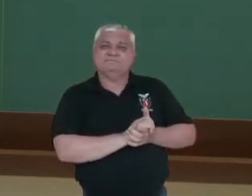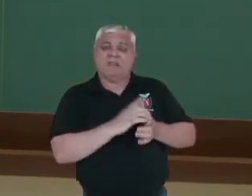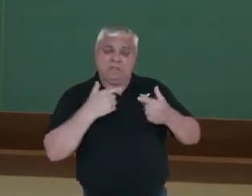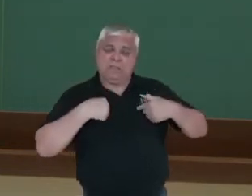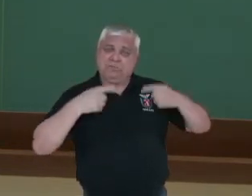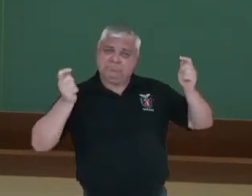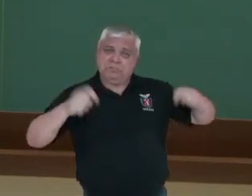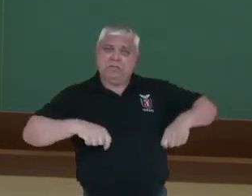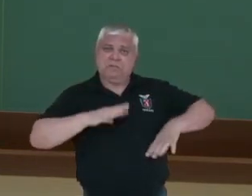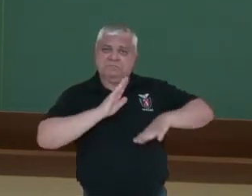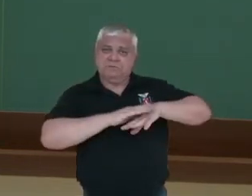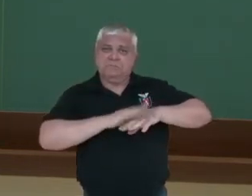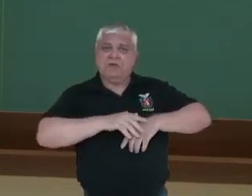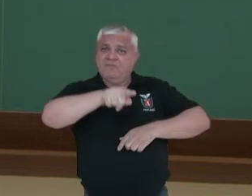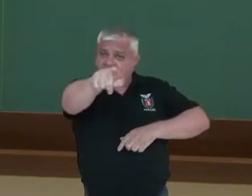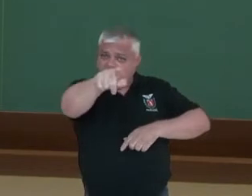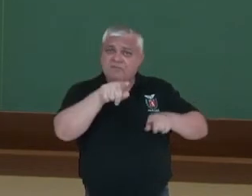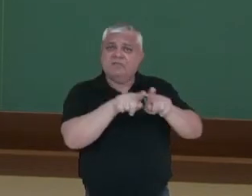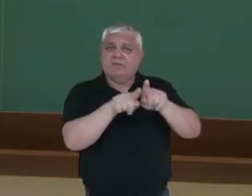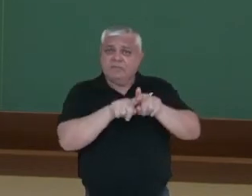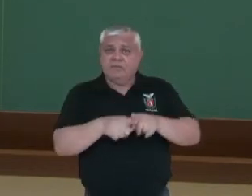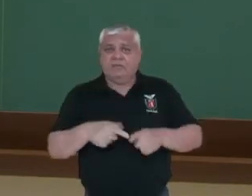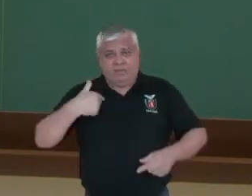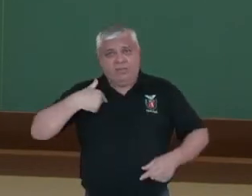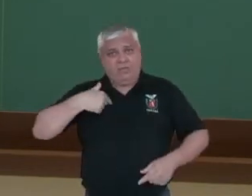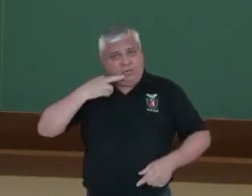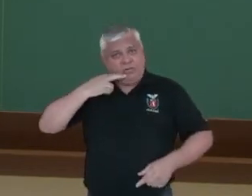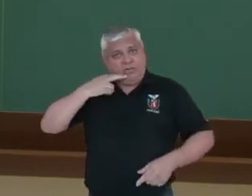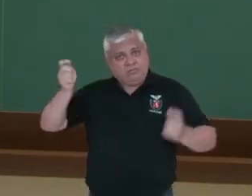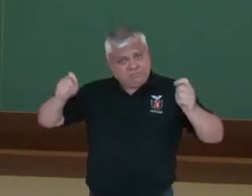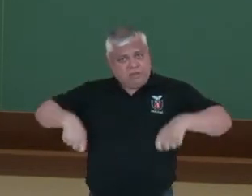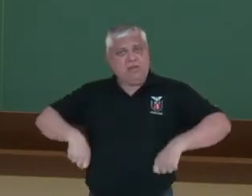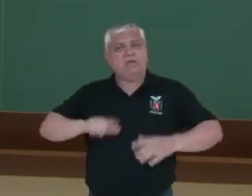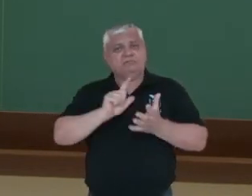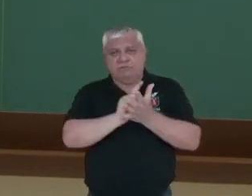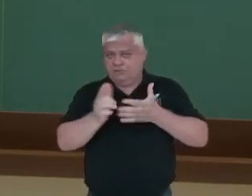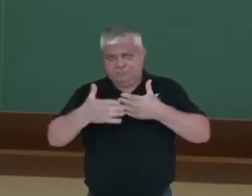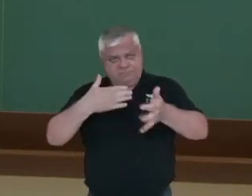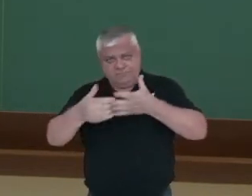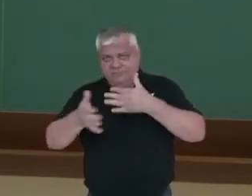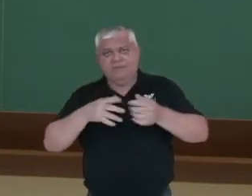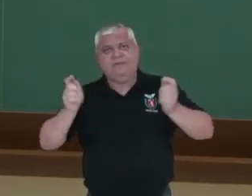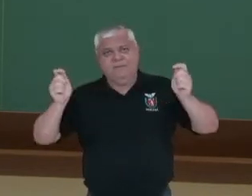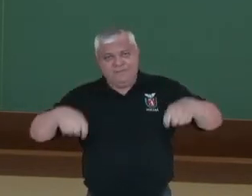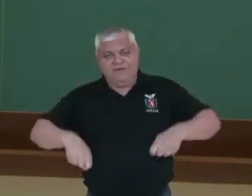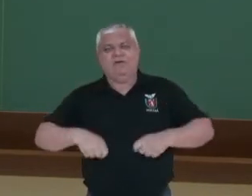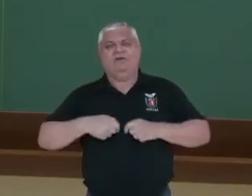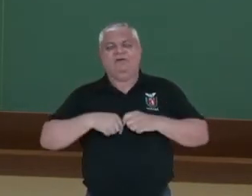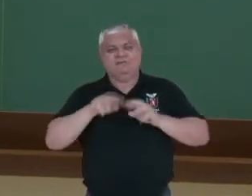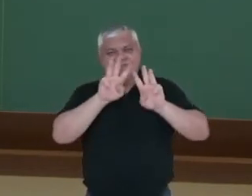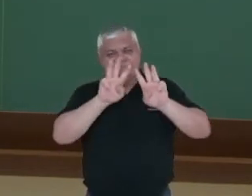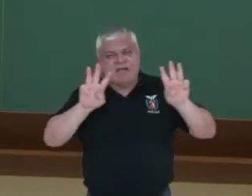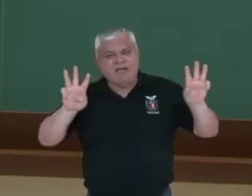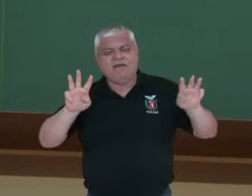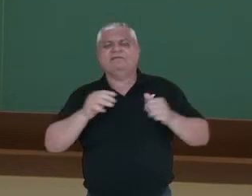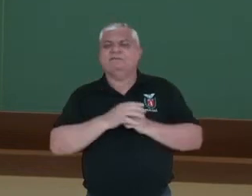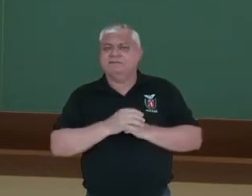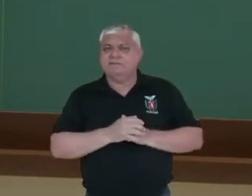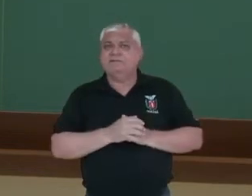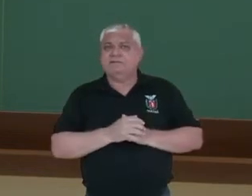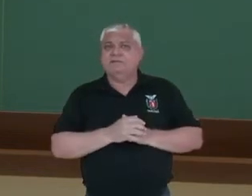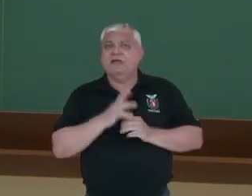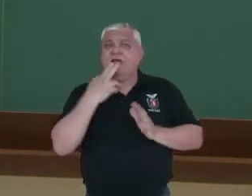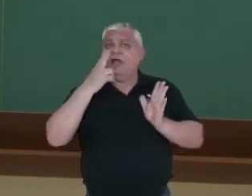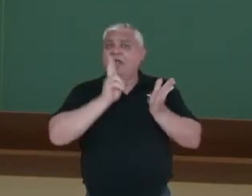posso escrever, você pode escrever, o Ronaldo pode escrever também para o jornal, por qualquer questão, jornal, sites, enfim. A carta